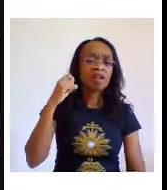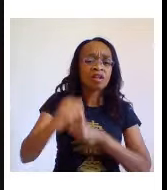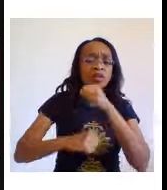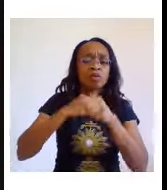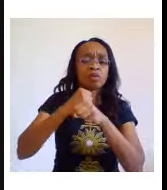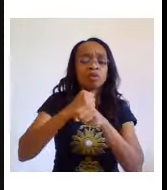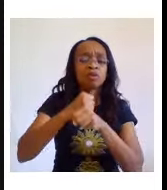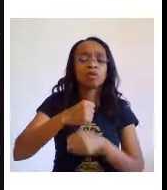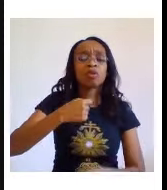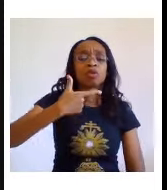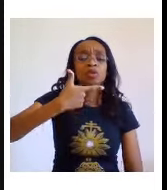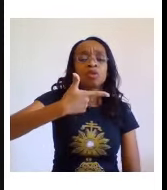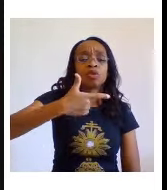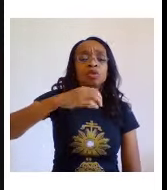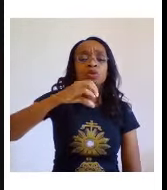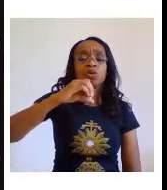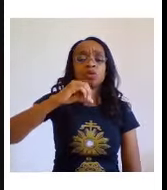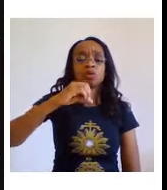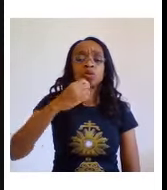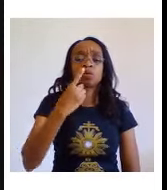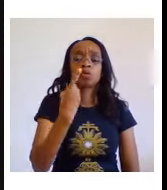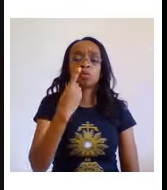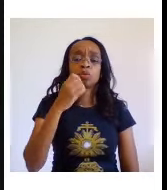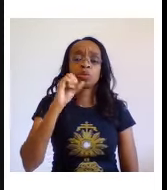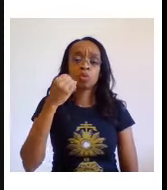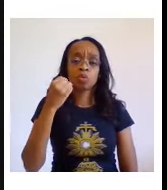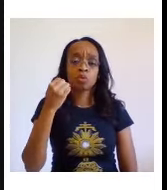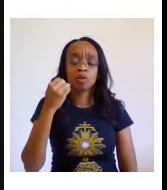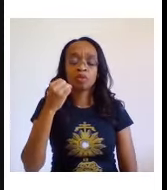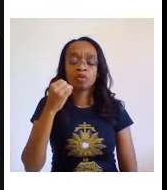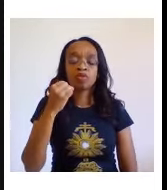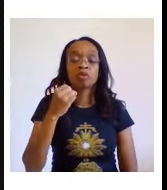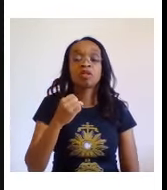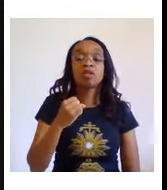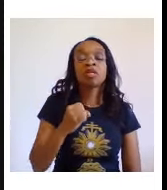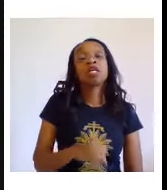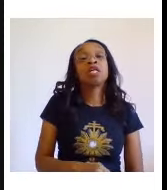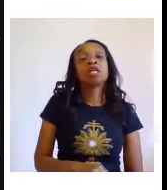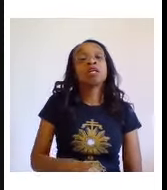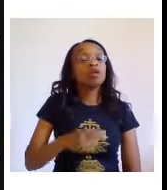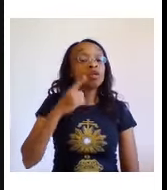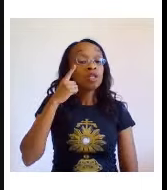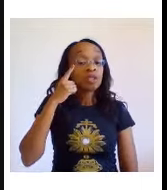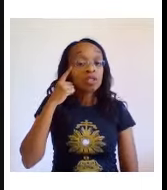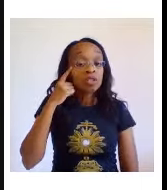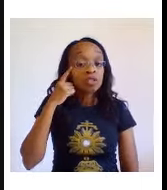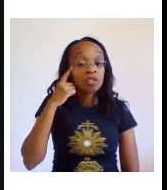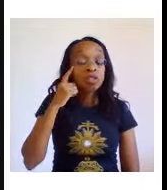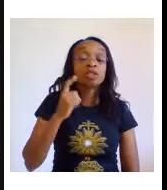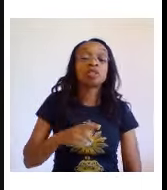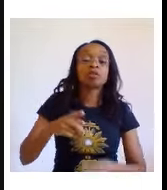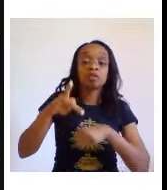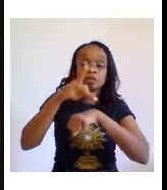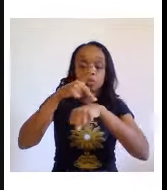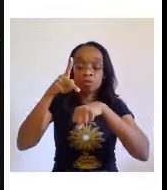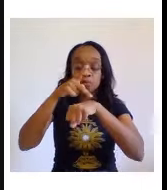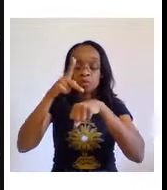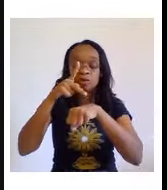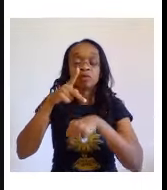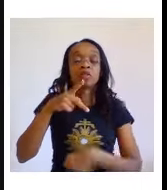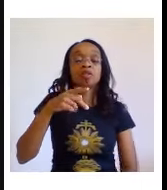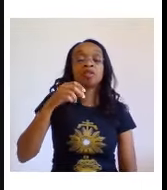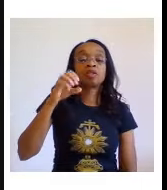de CO2 dos Estados Unidos e China totalizavam 50% do total da emissão dos planetas. E aqui